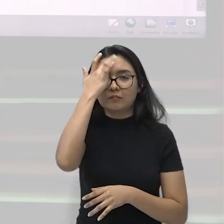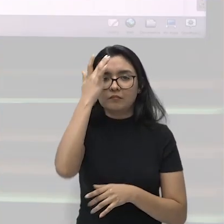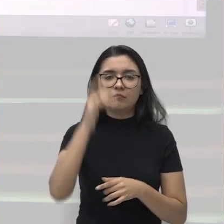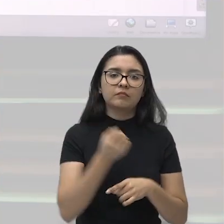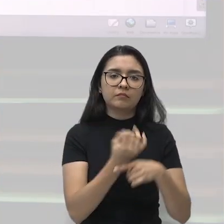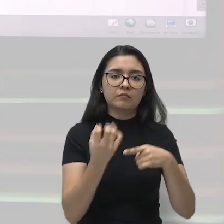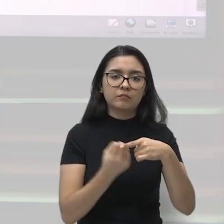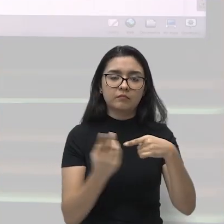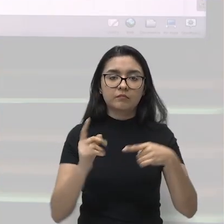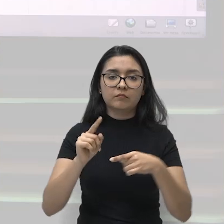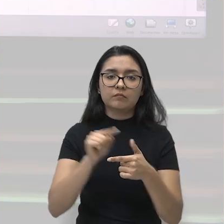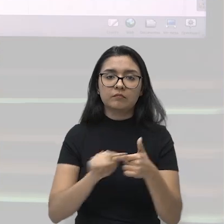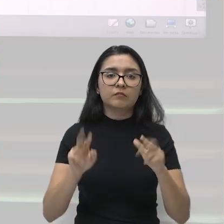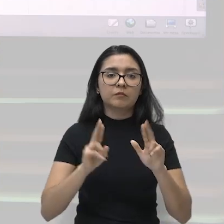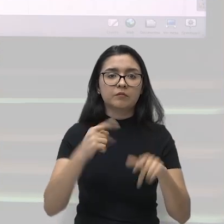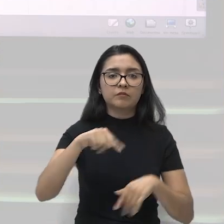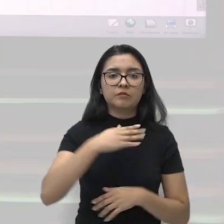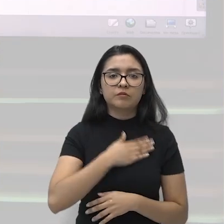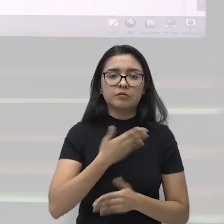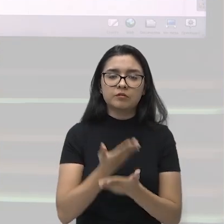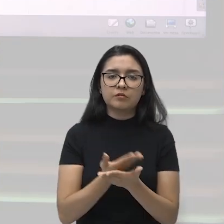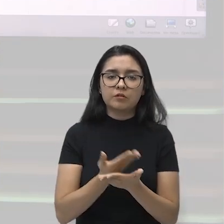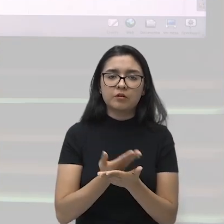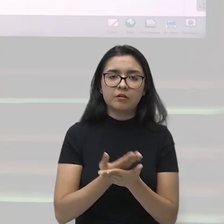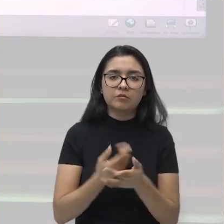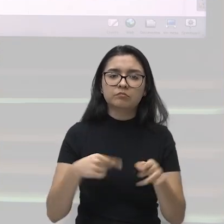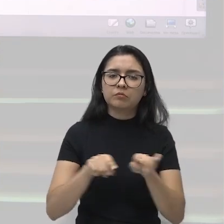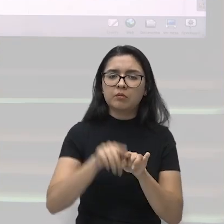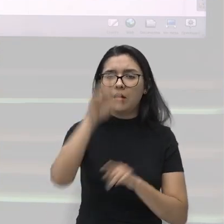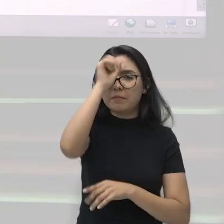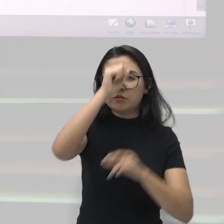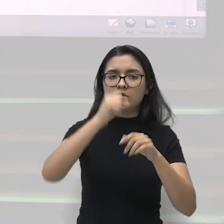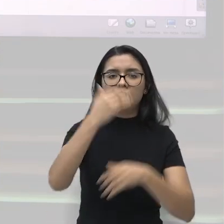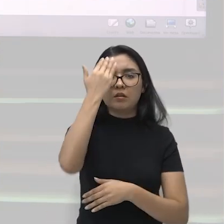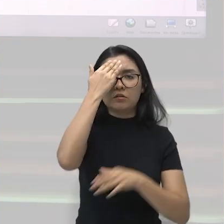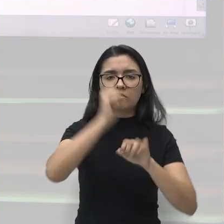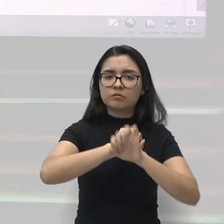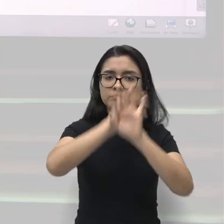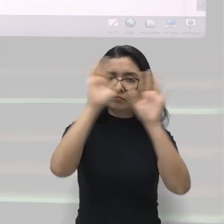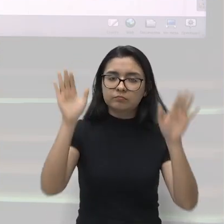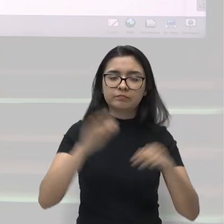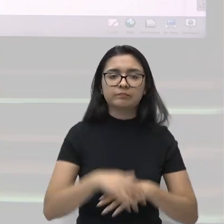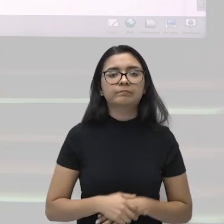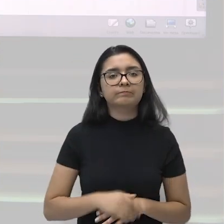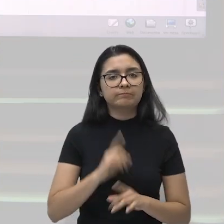dividir frações? Bom, espero que você tenha gostado da aula, você tenha realmente compreendido o conteúdo